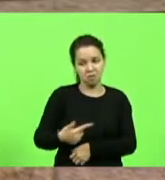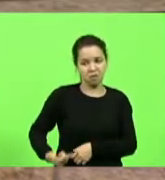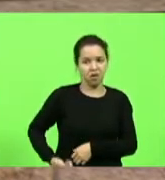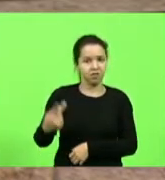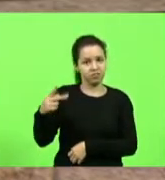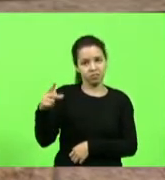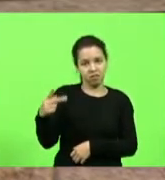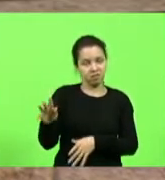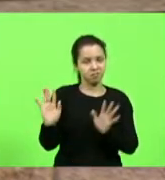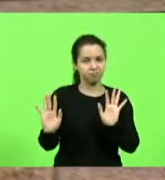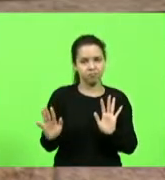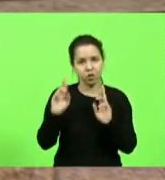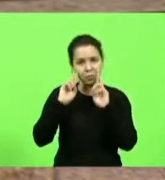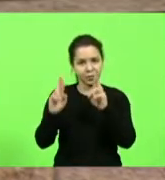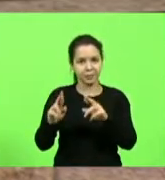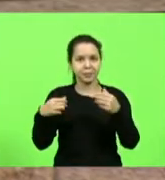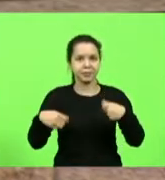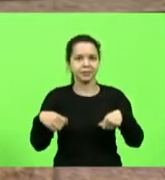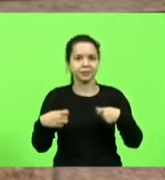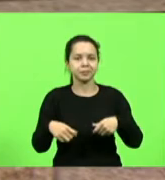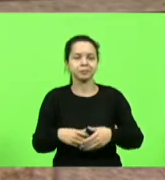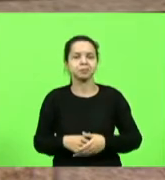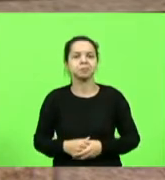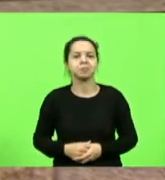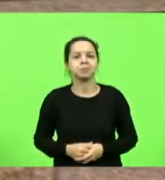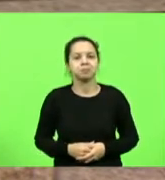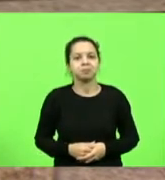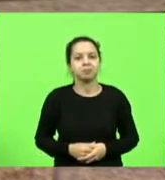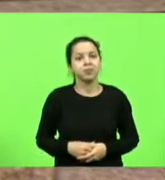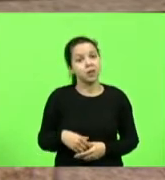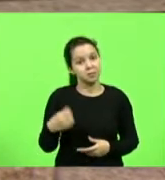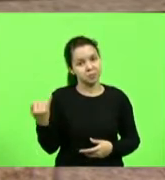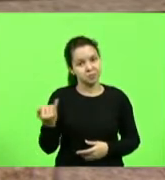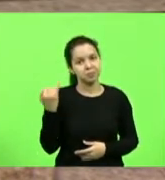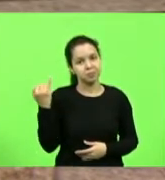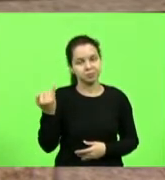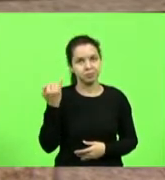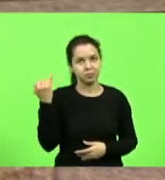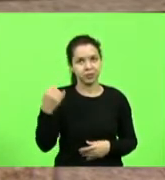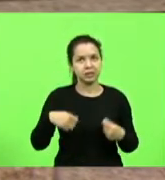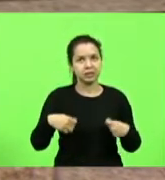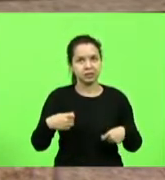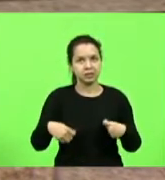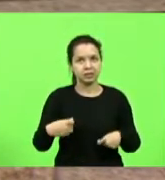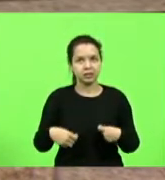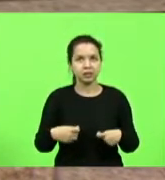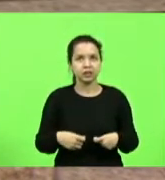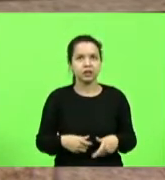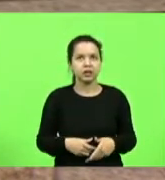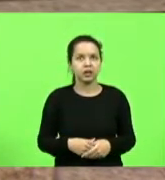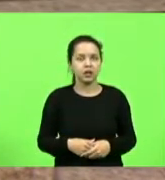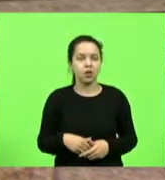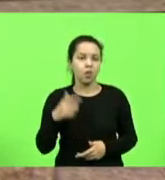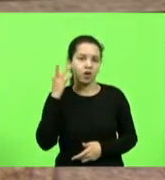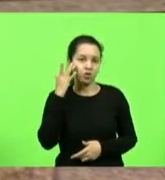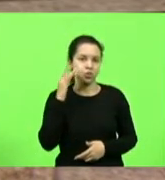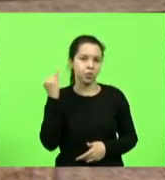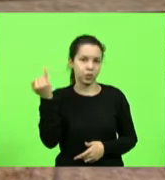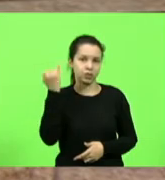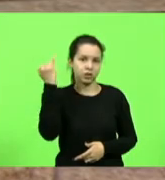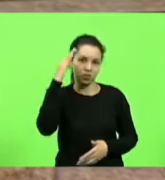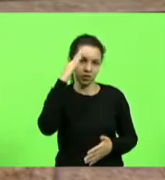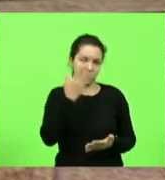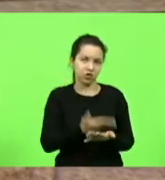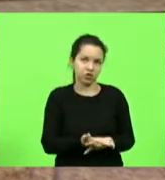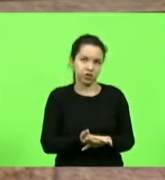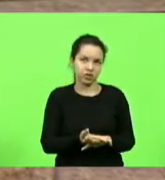possível. É necessário aqui Eu acho importante, eu acredito que seja importante, não acho